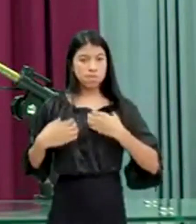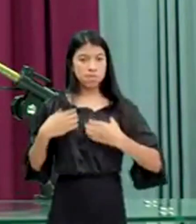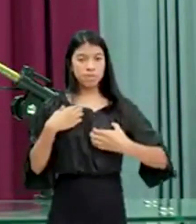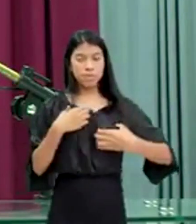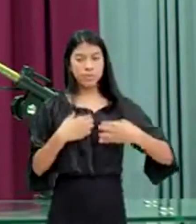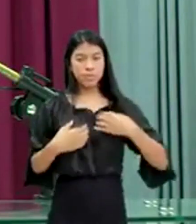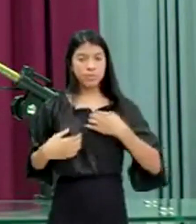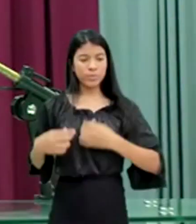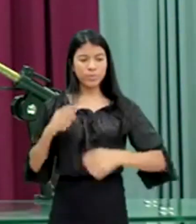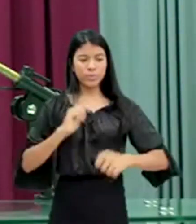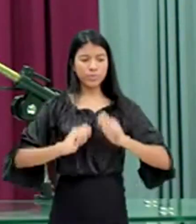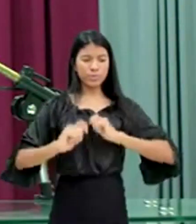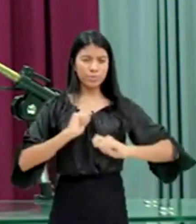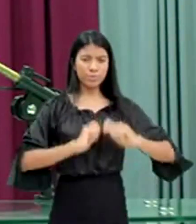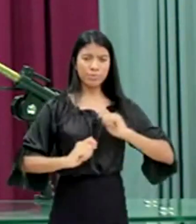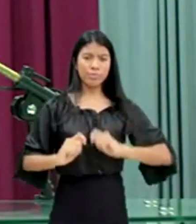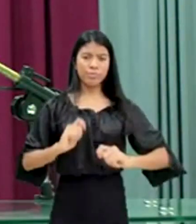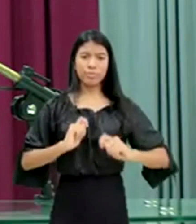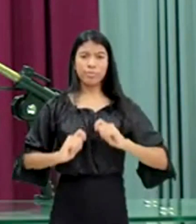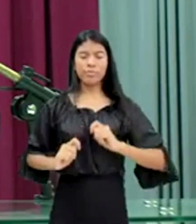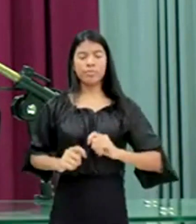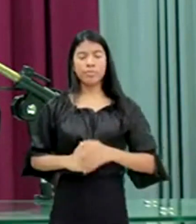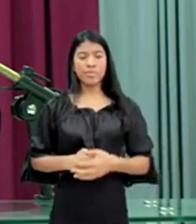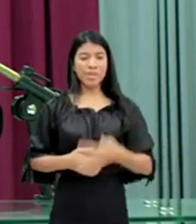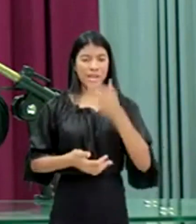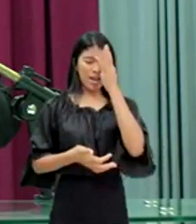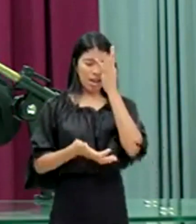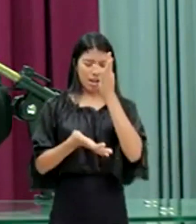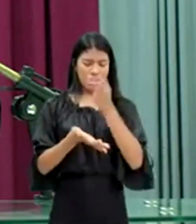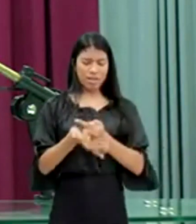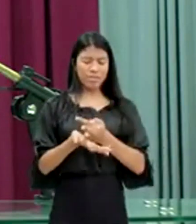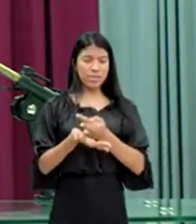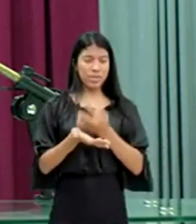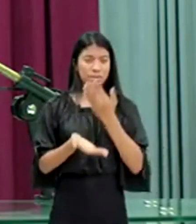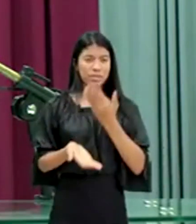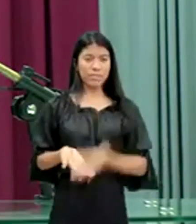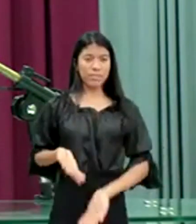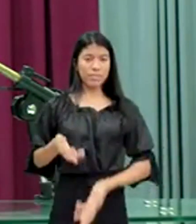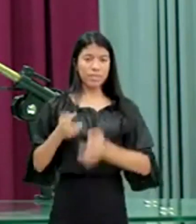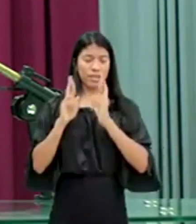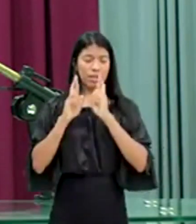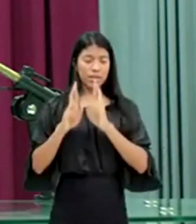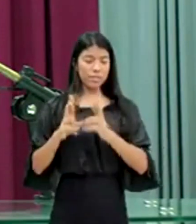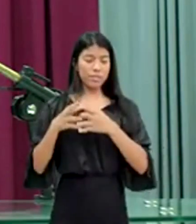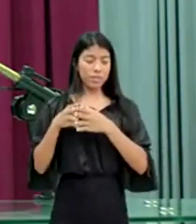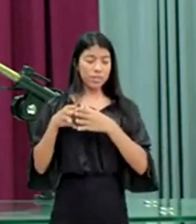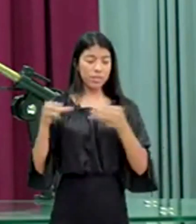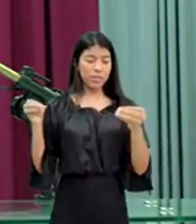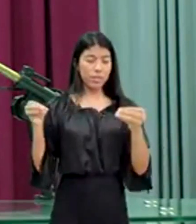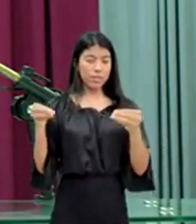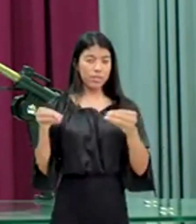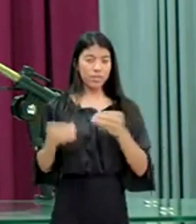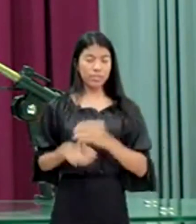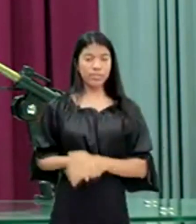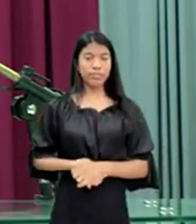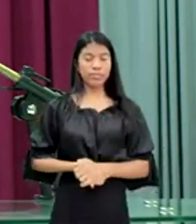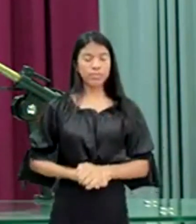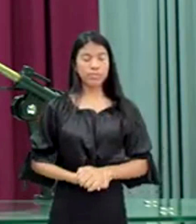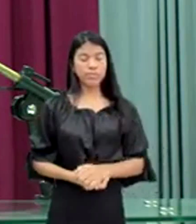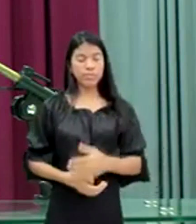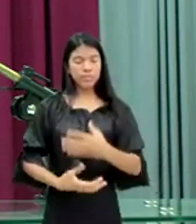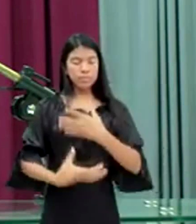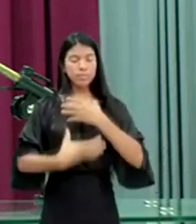perdem a fé, elas perdem a esperança de dias melhores, elas